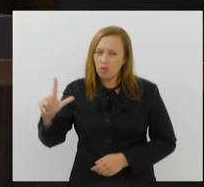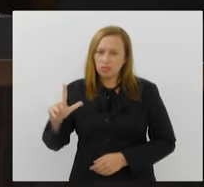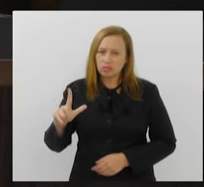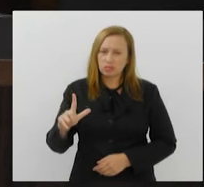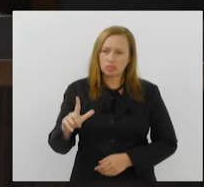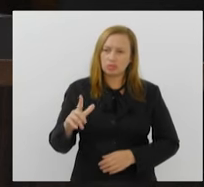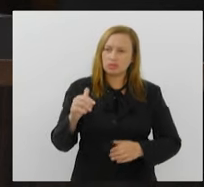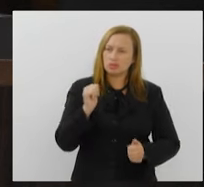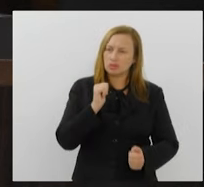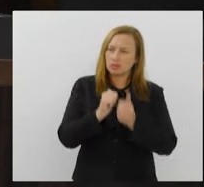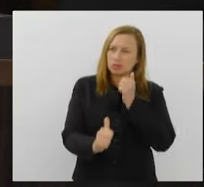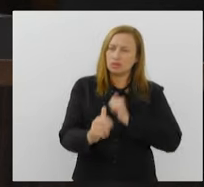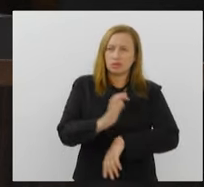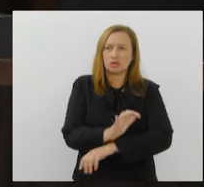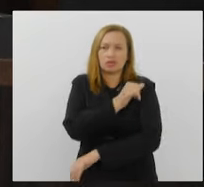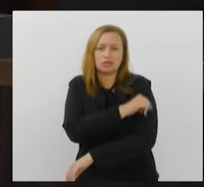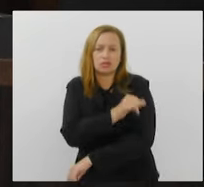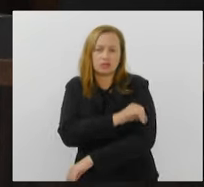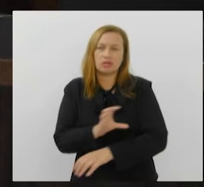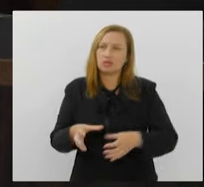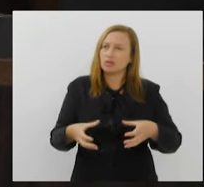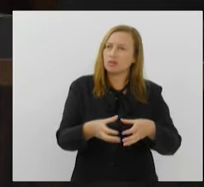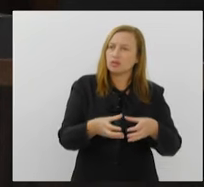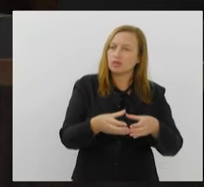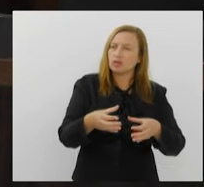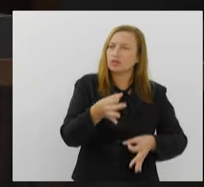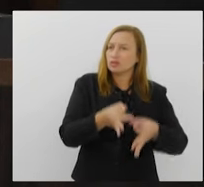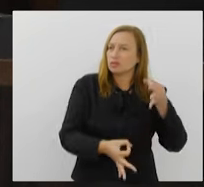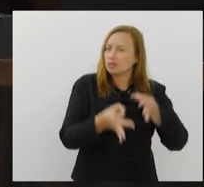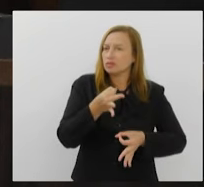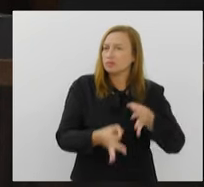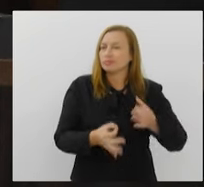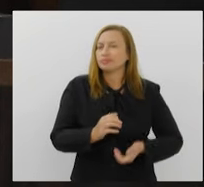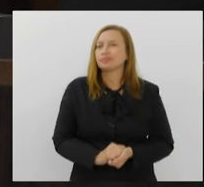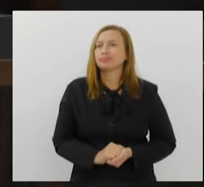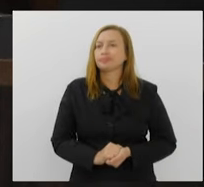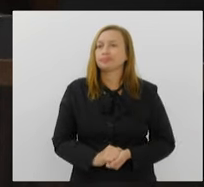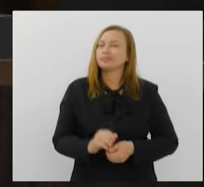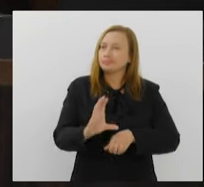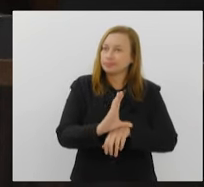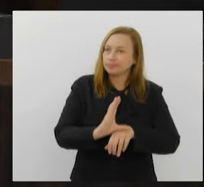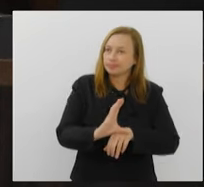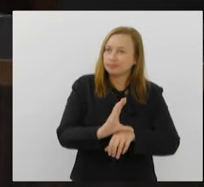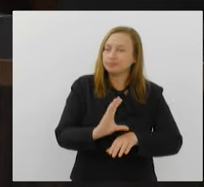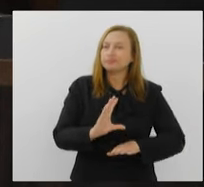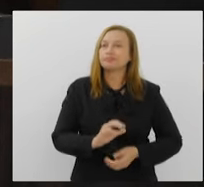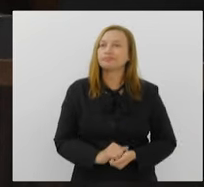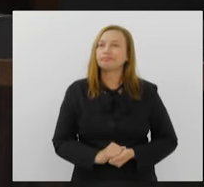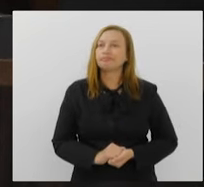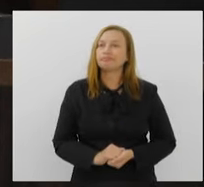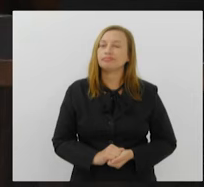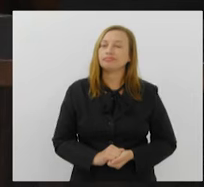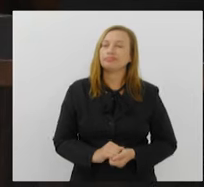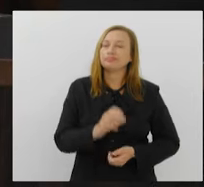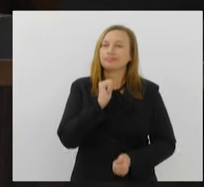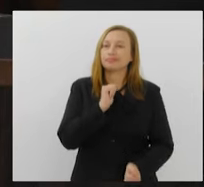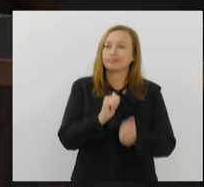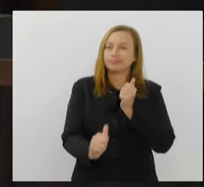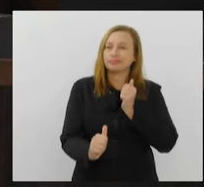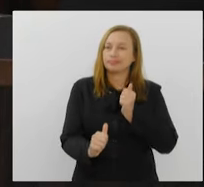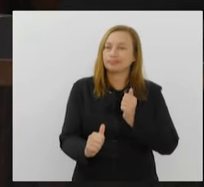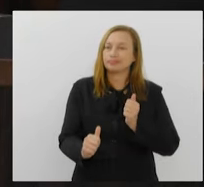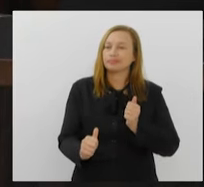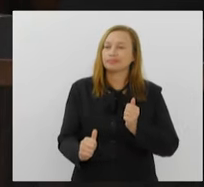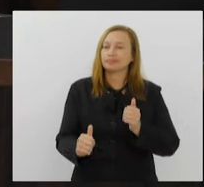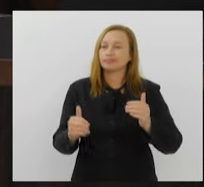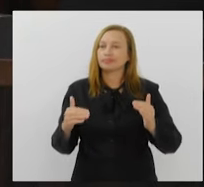Janeiro. Pareceres das comissões de Constituição e Justiça, pela constitucionalidade e de esporte e lazer